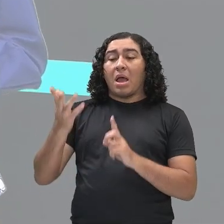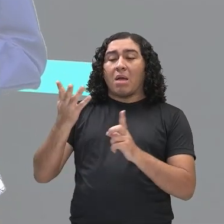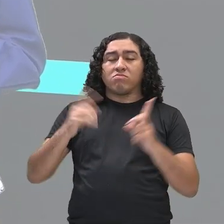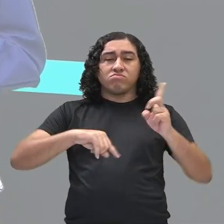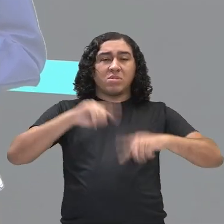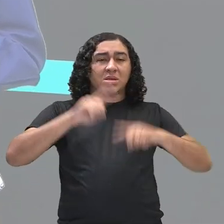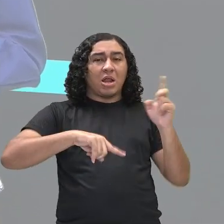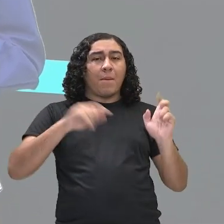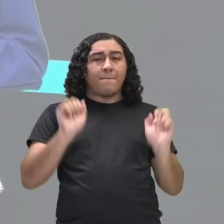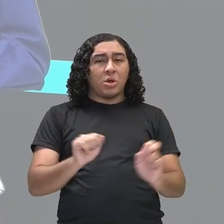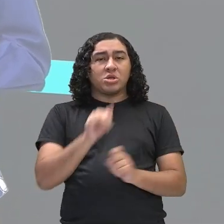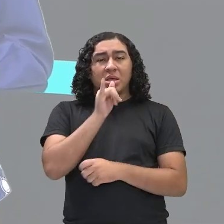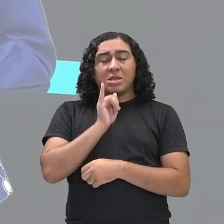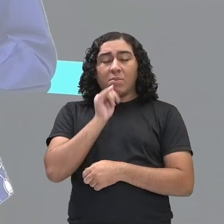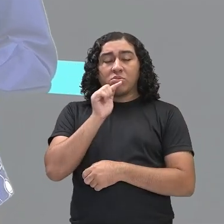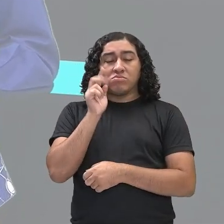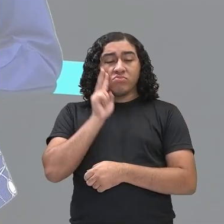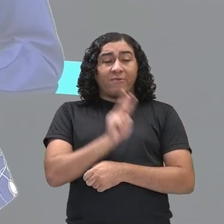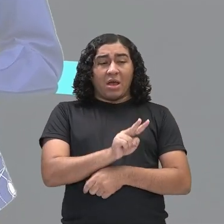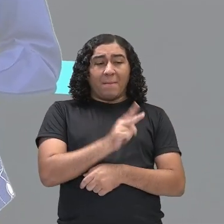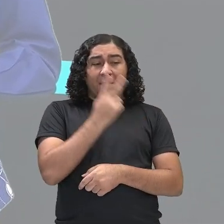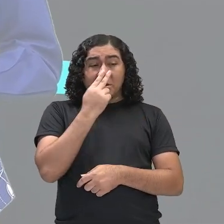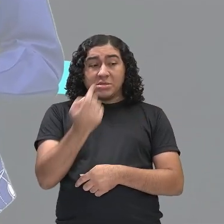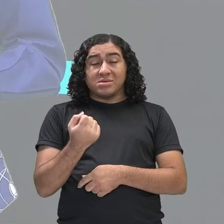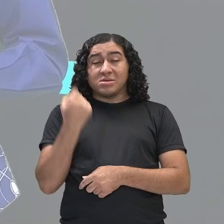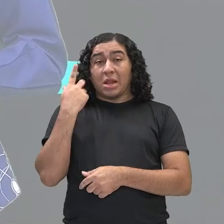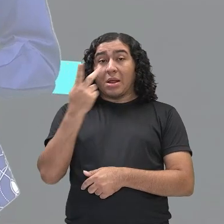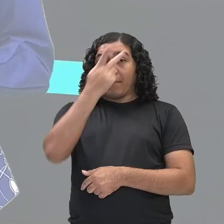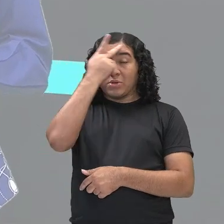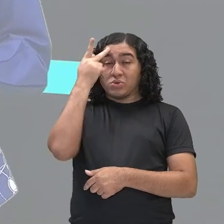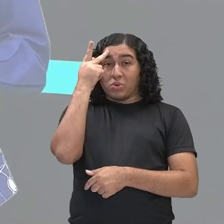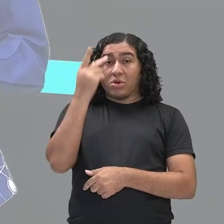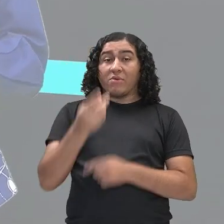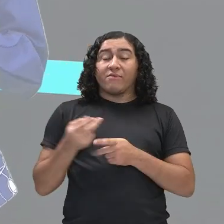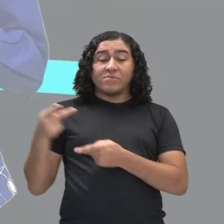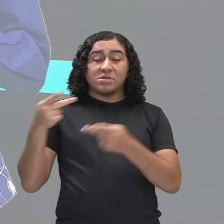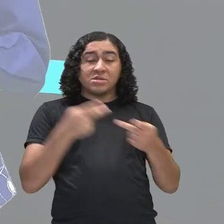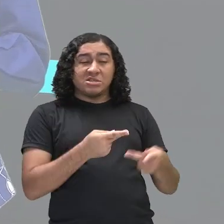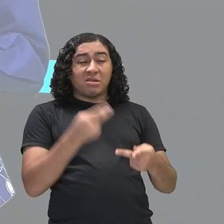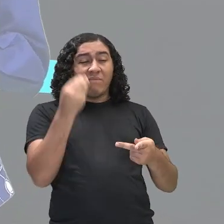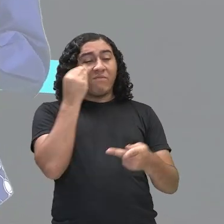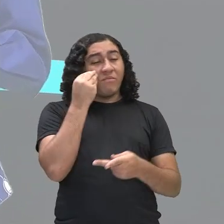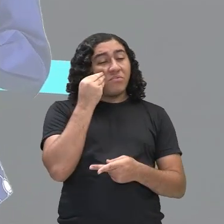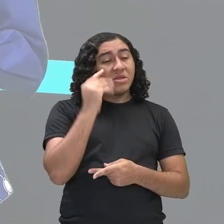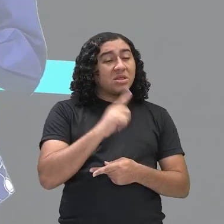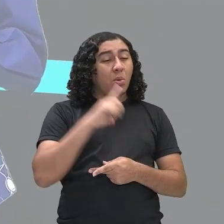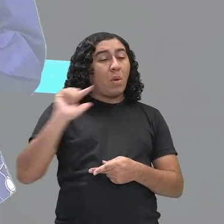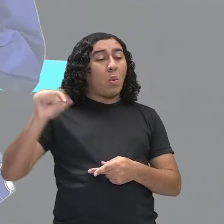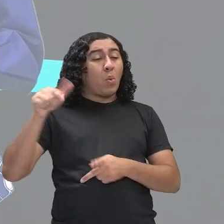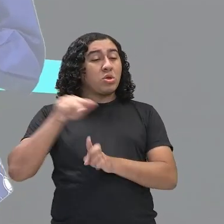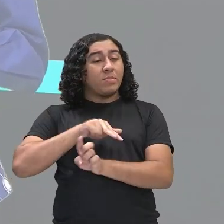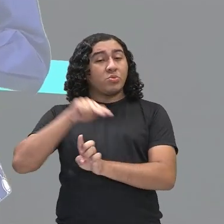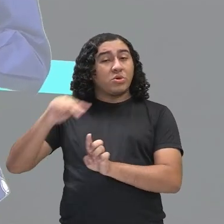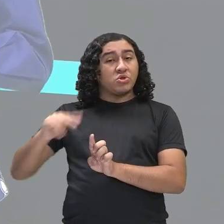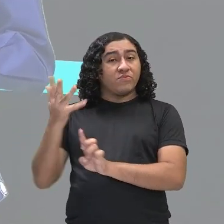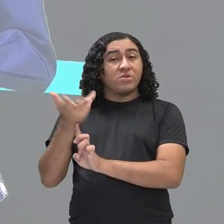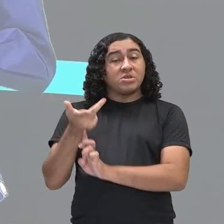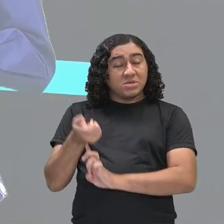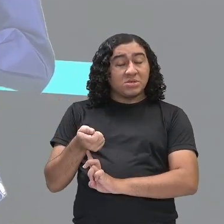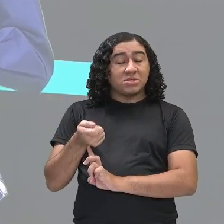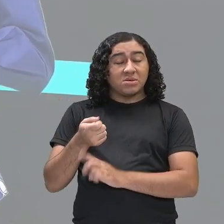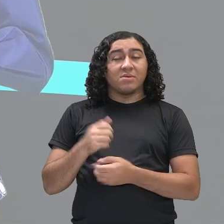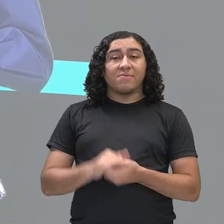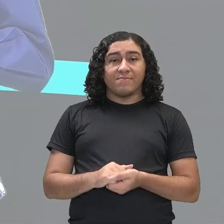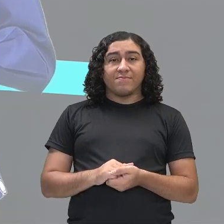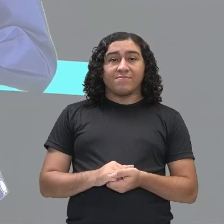muitas vezes, estranha, impactante para aqueles que têm um outro olhar, uma outra perspectiva